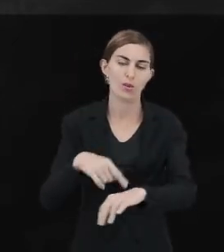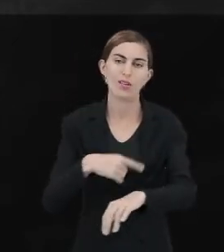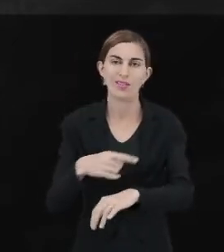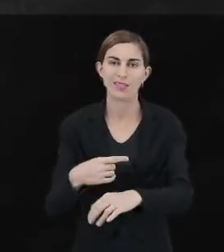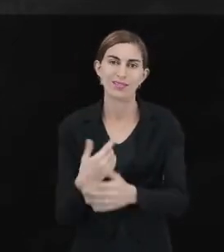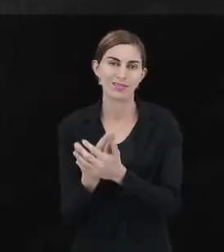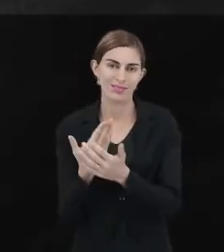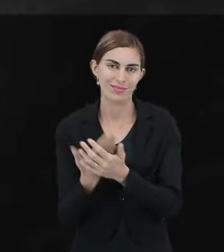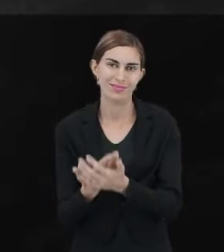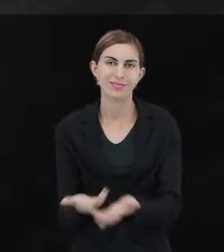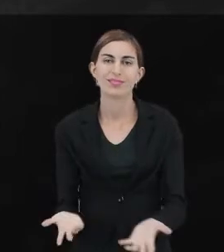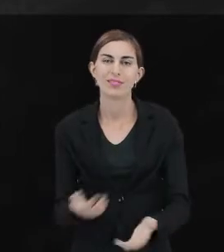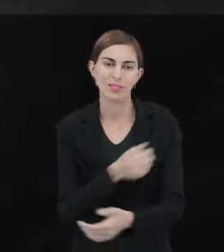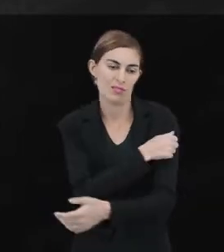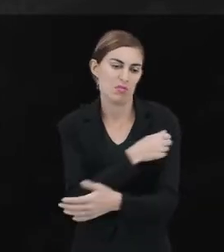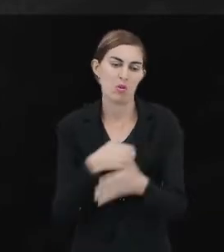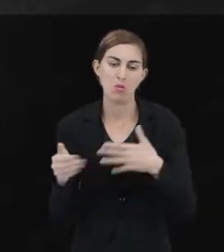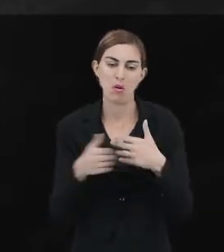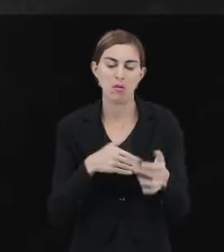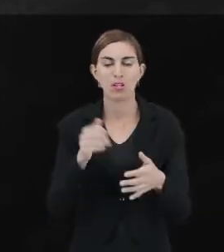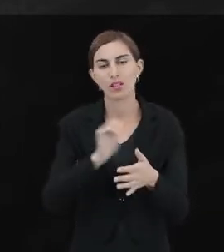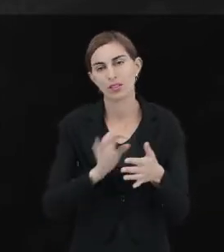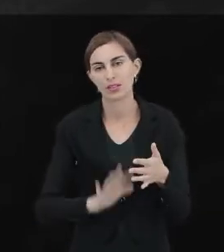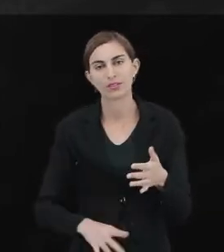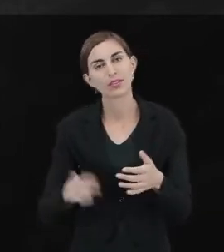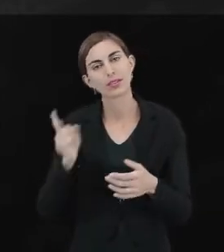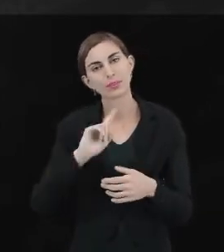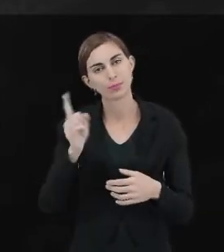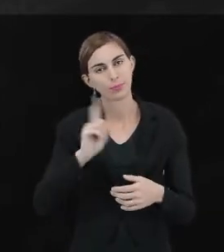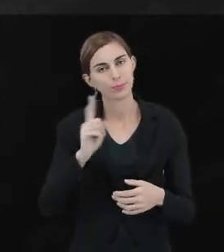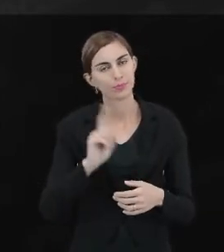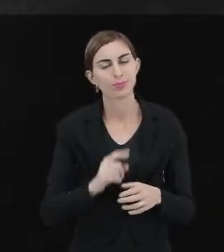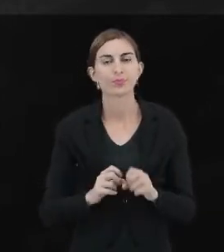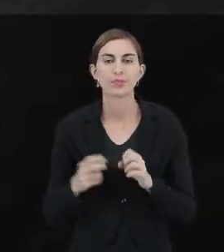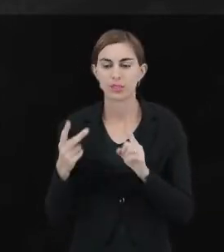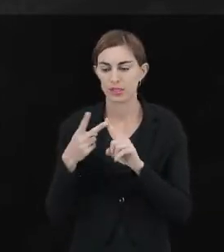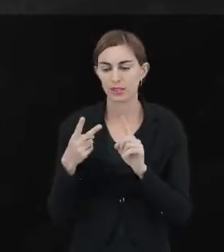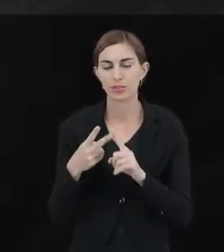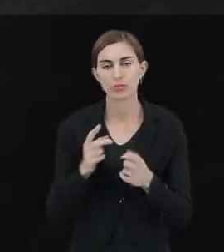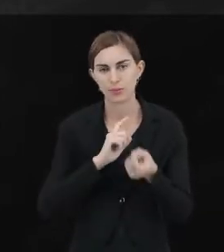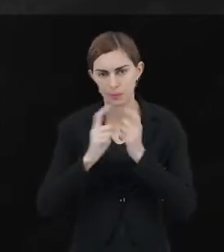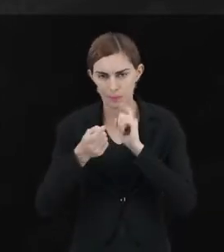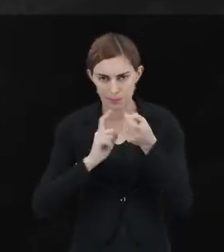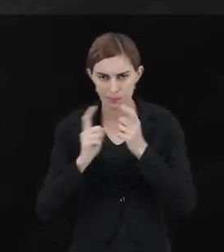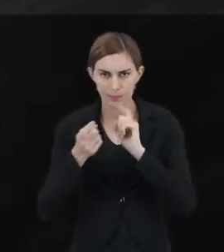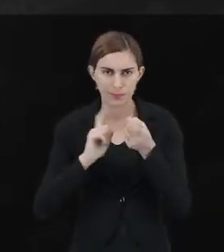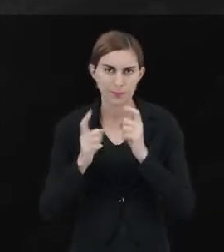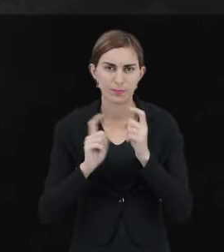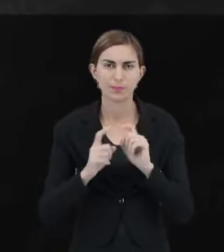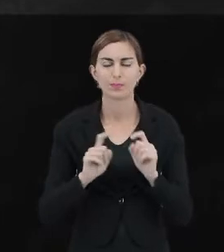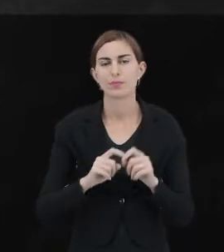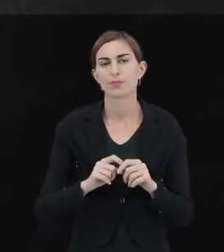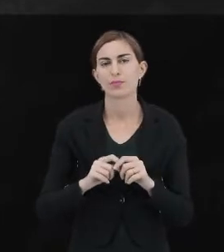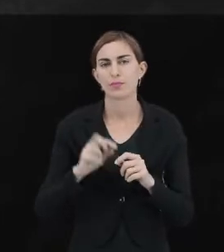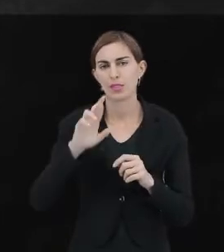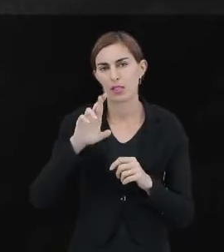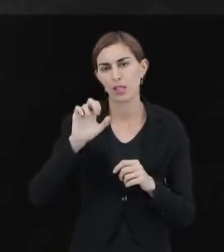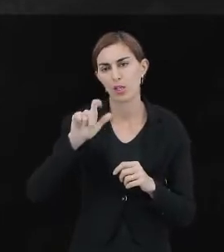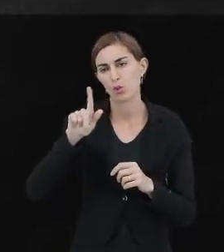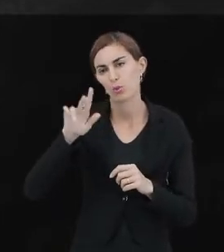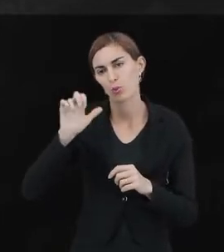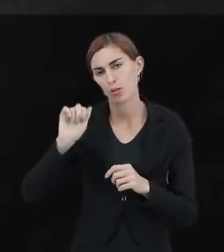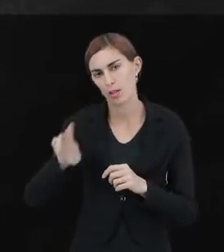se preenche o tempo do aluno com qualquer atividade. Neste segundo caso, articula-se o turno regular